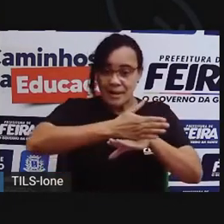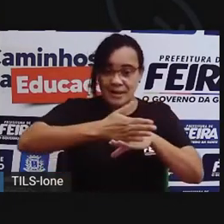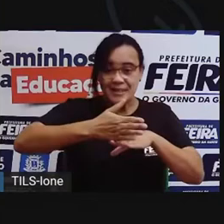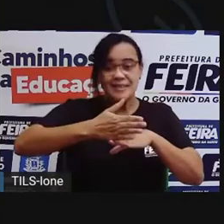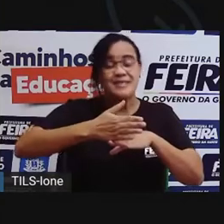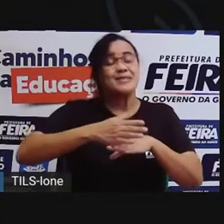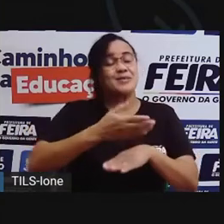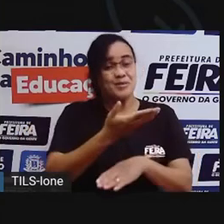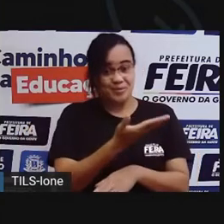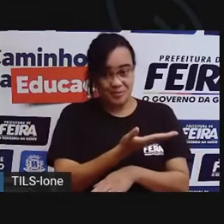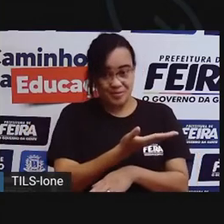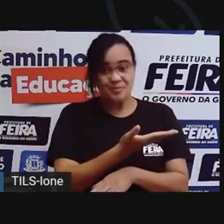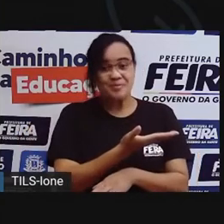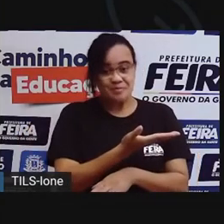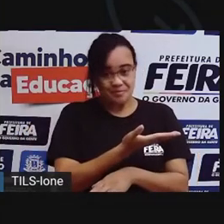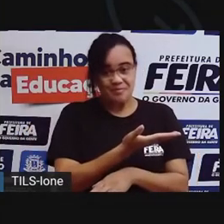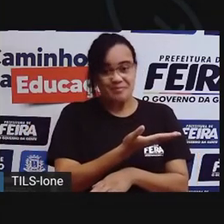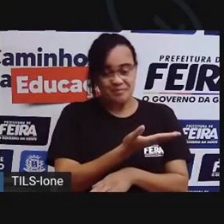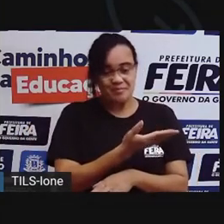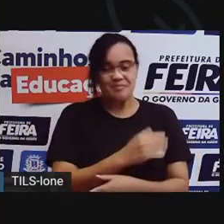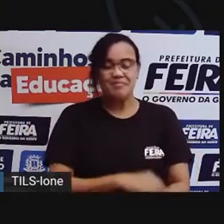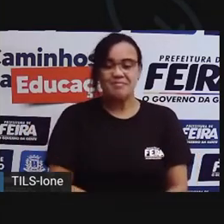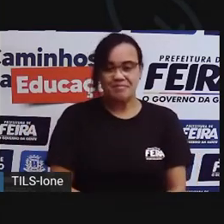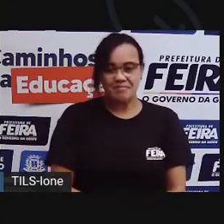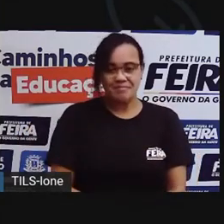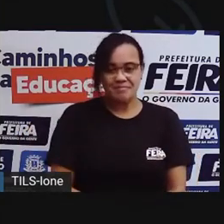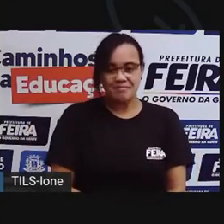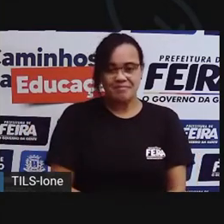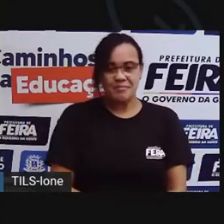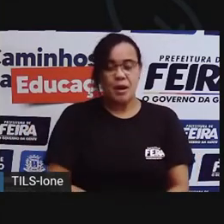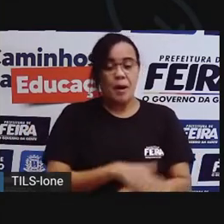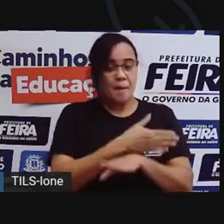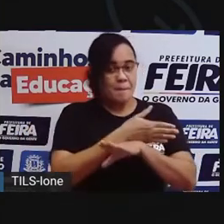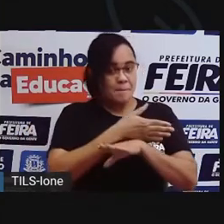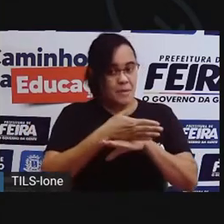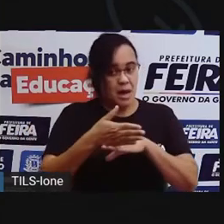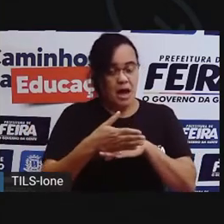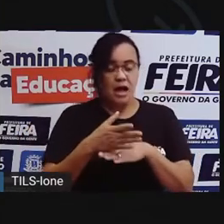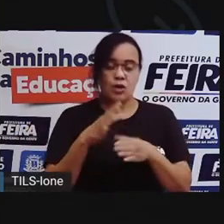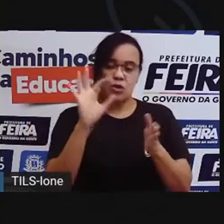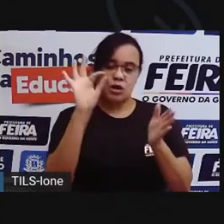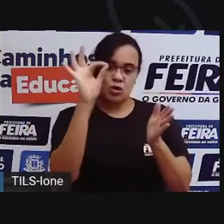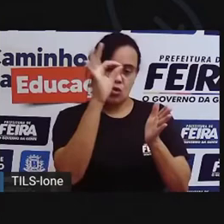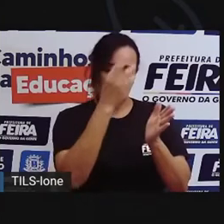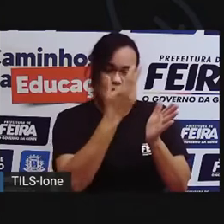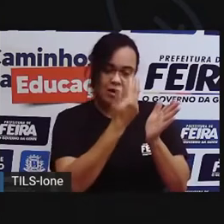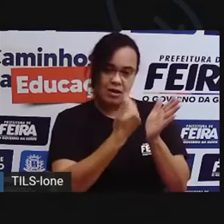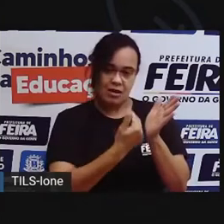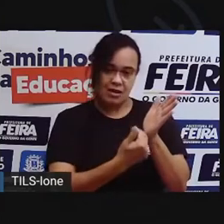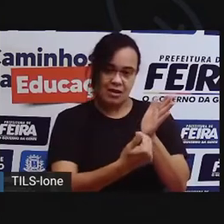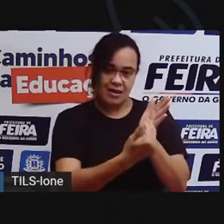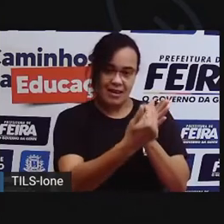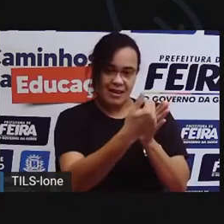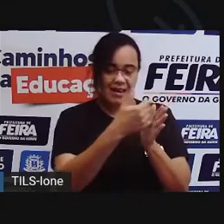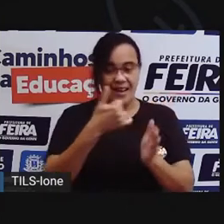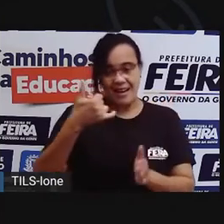branco. E eu pintei da cor branca, então agora eu vou fazer alguns desenhos com ele, ó, de canetinha.